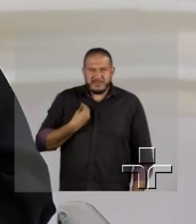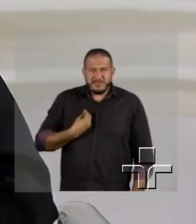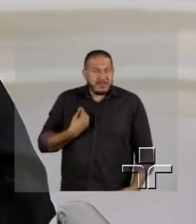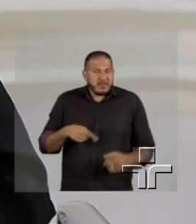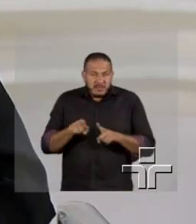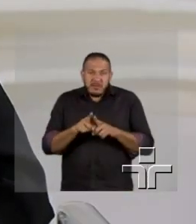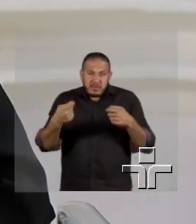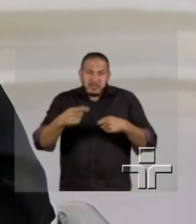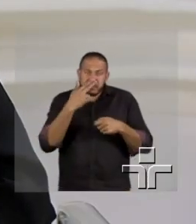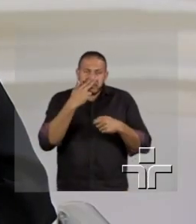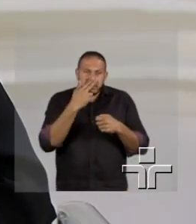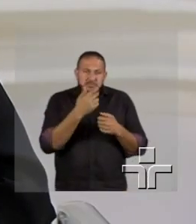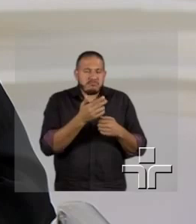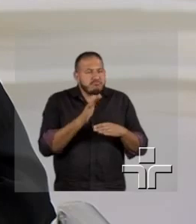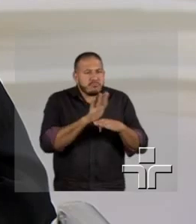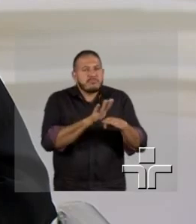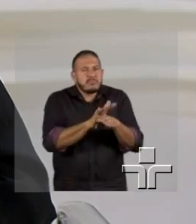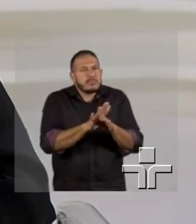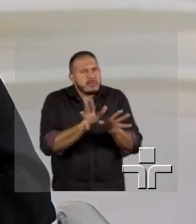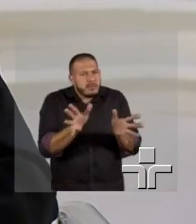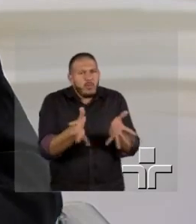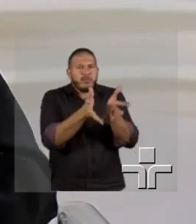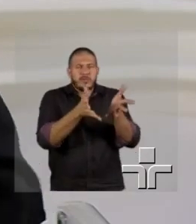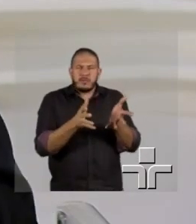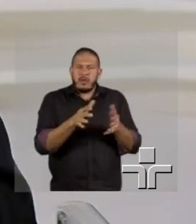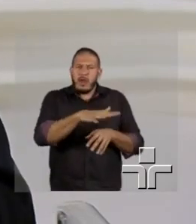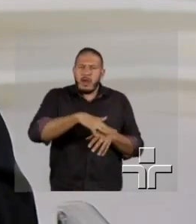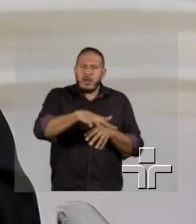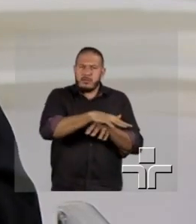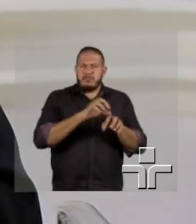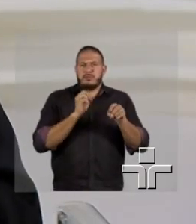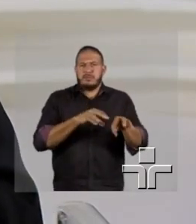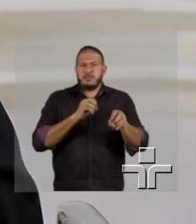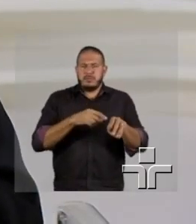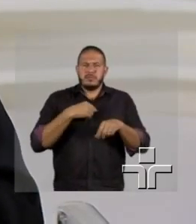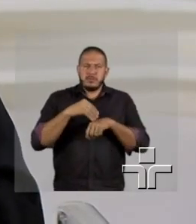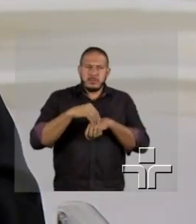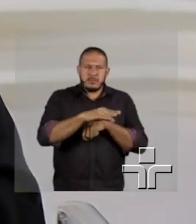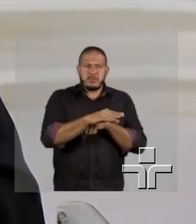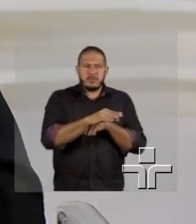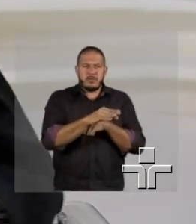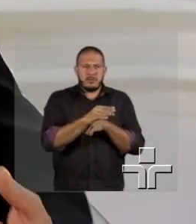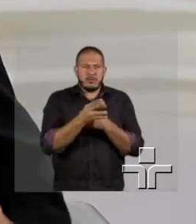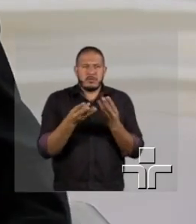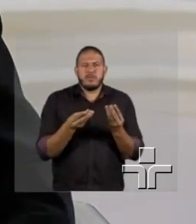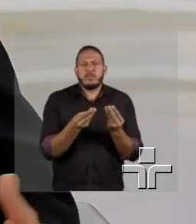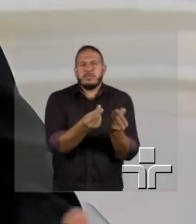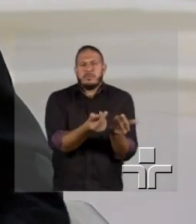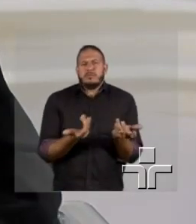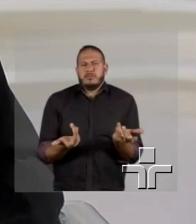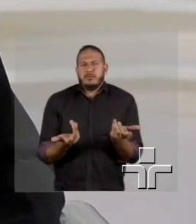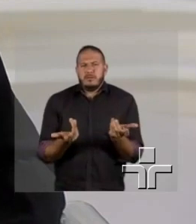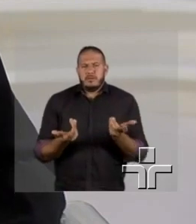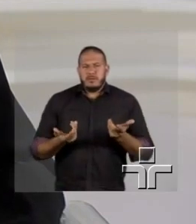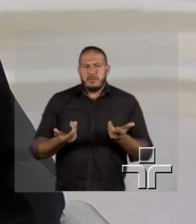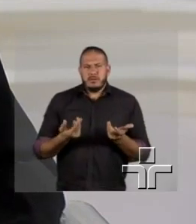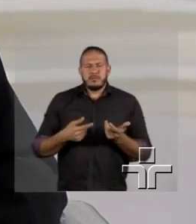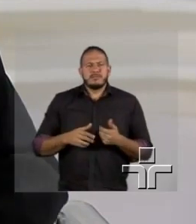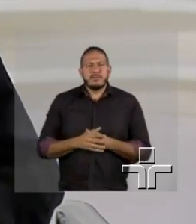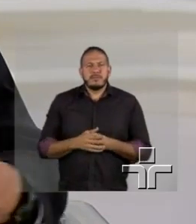igualdade social, vamos falar de desenvolvimento, educação, né? E a grande proposta do presidente Bolsonaro parecia